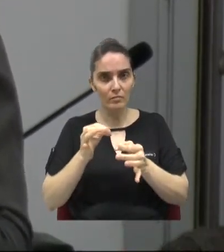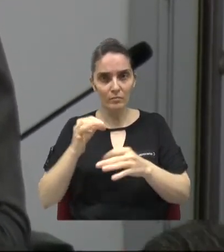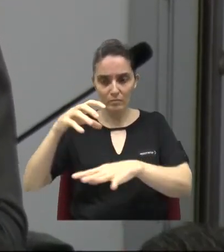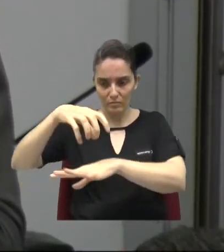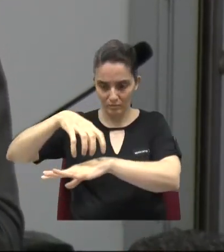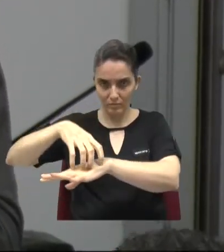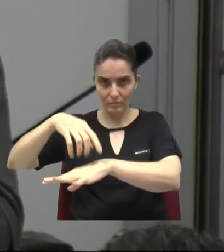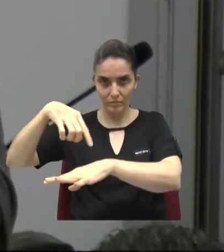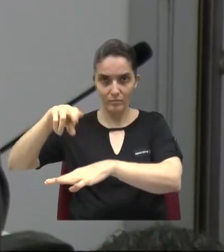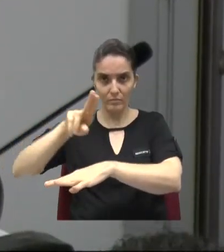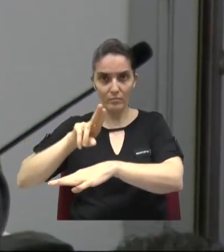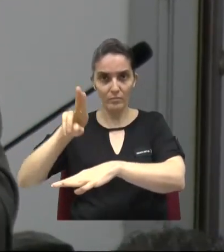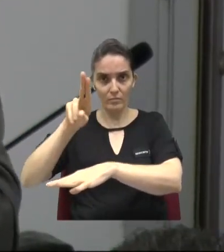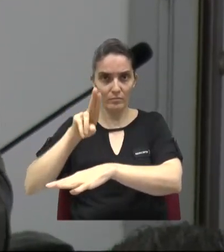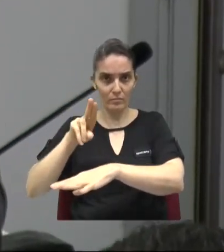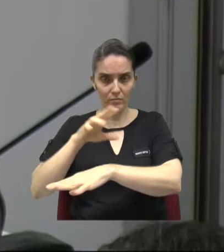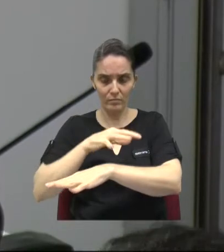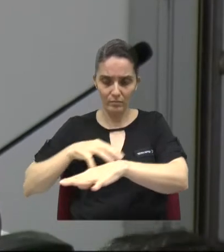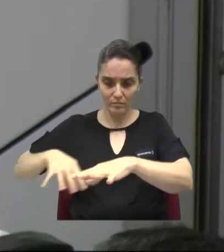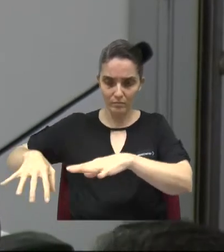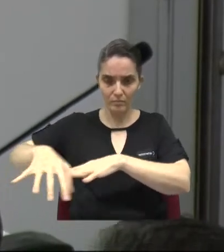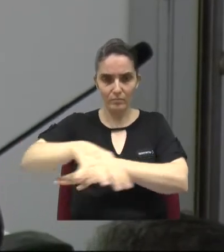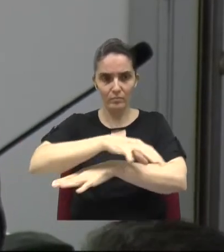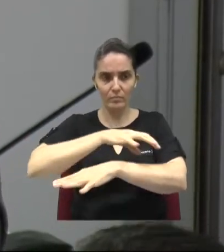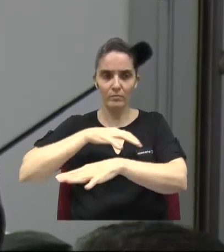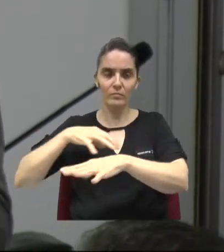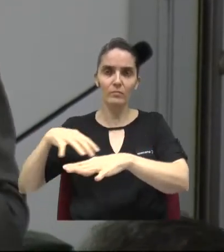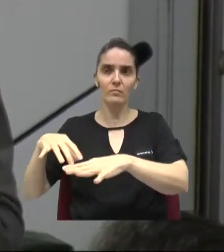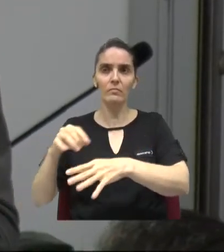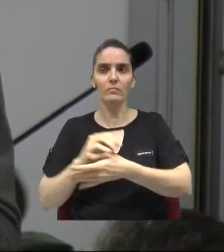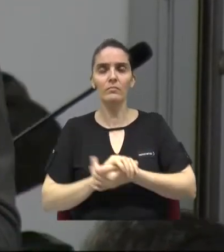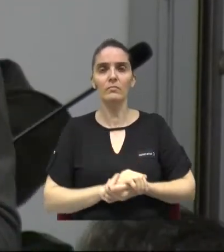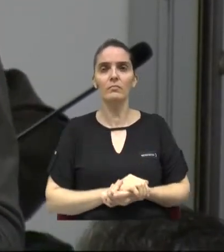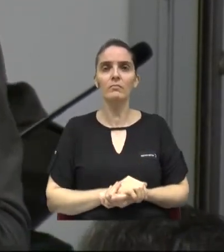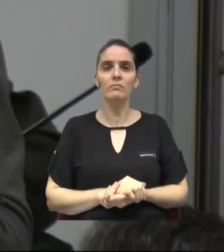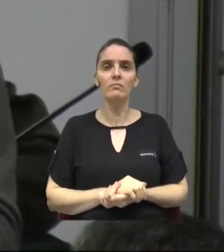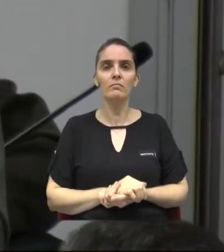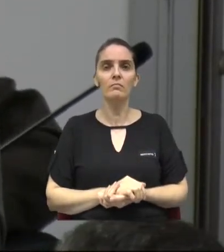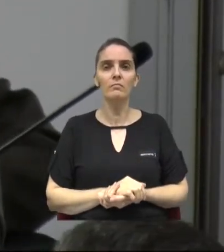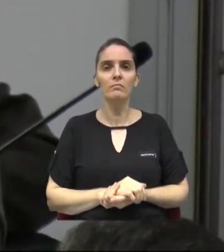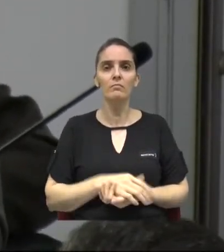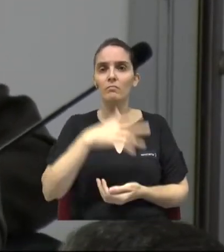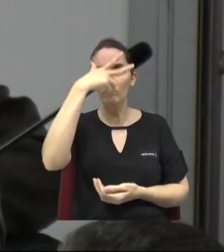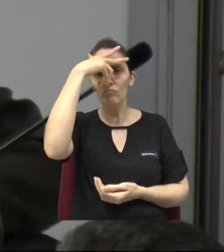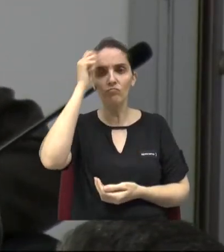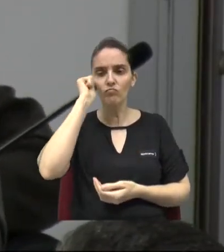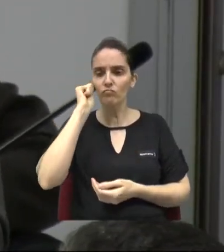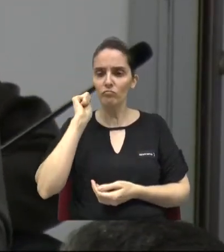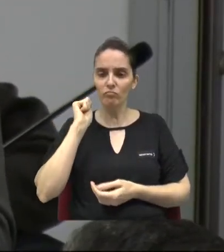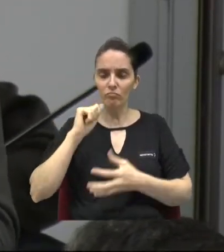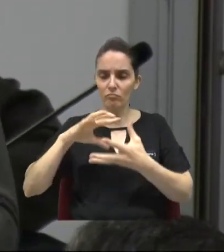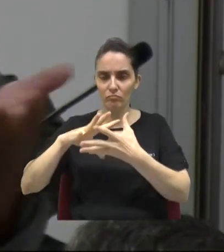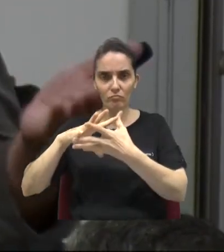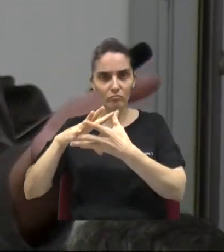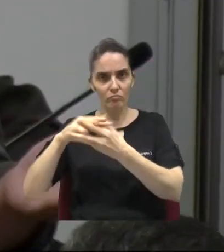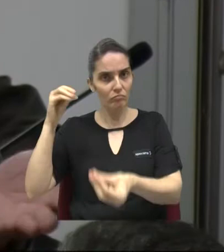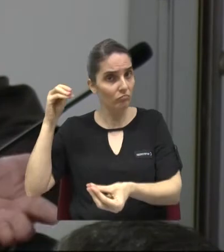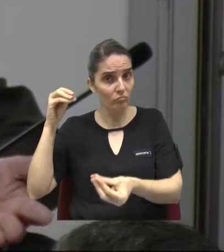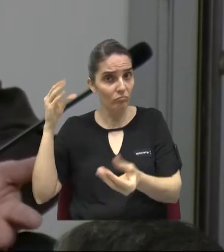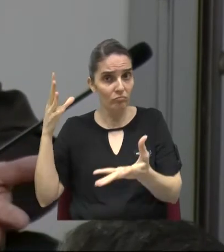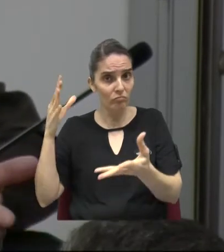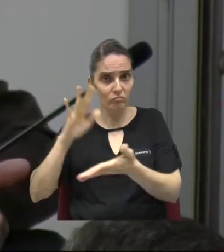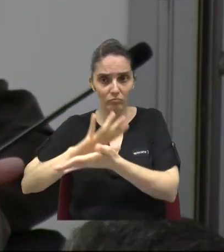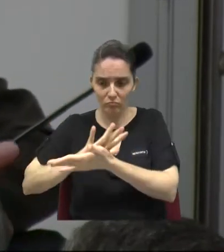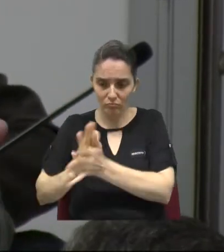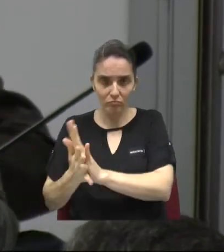usado pela comunidade mesmo, pelo líder comunitário, eu já vi começar a prefeitura arrancar janela, arrancou telhado. Aí eu falei, então não vou mais